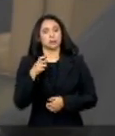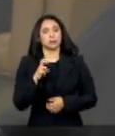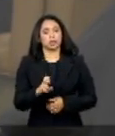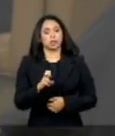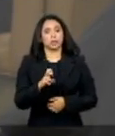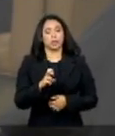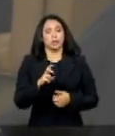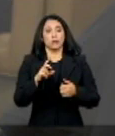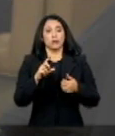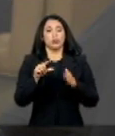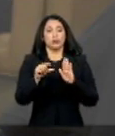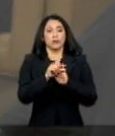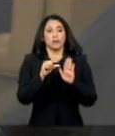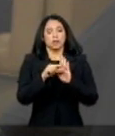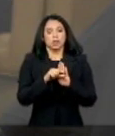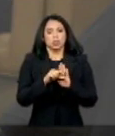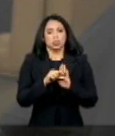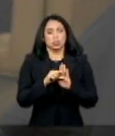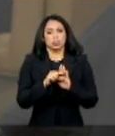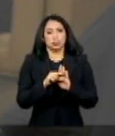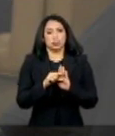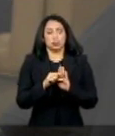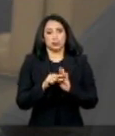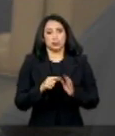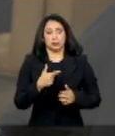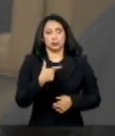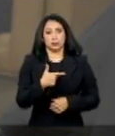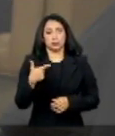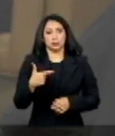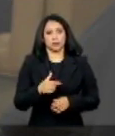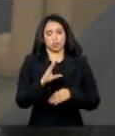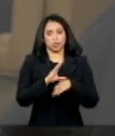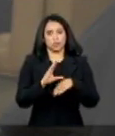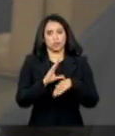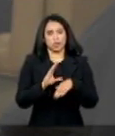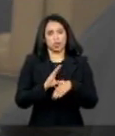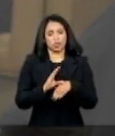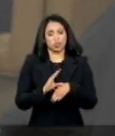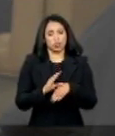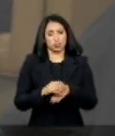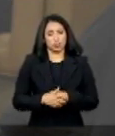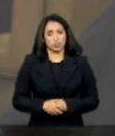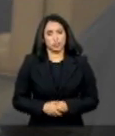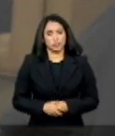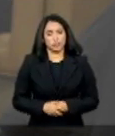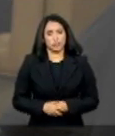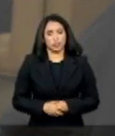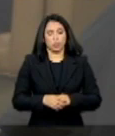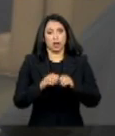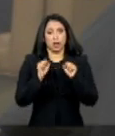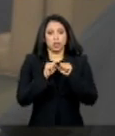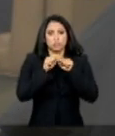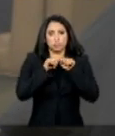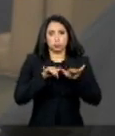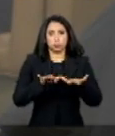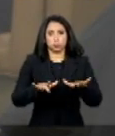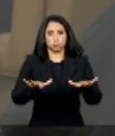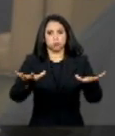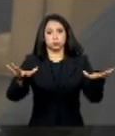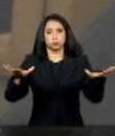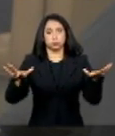constituição assim a concessão federal está a concessão de distribuição de energia elétrica está